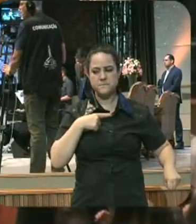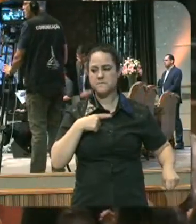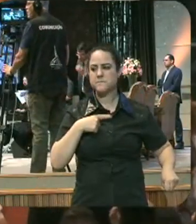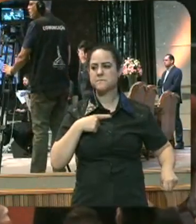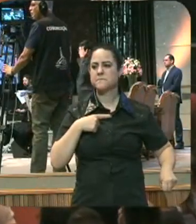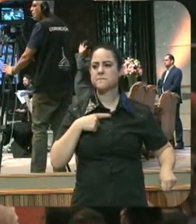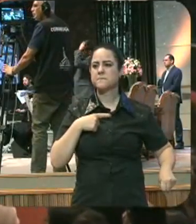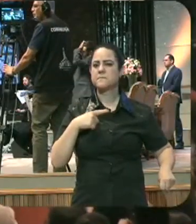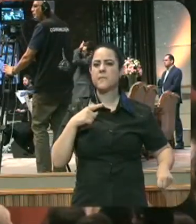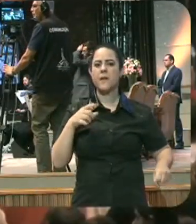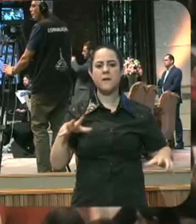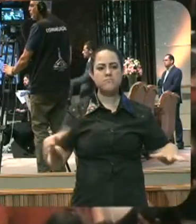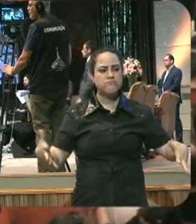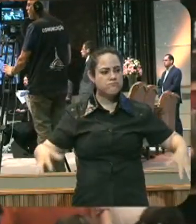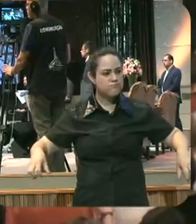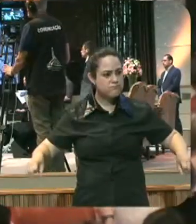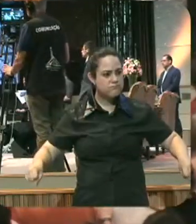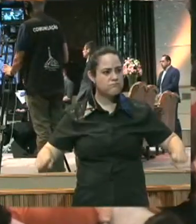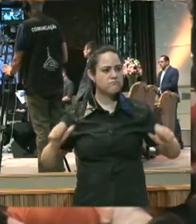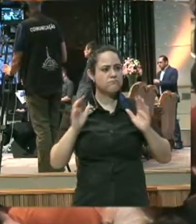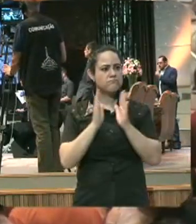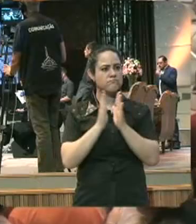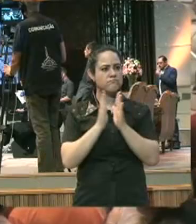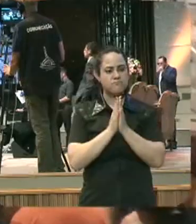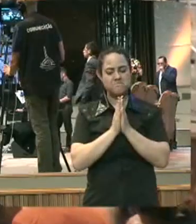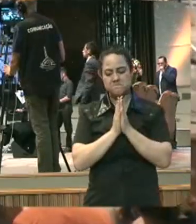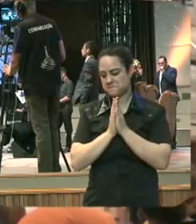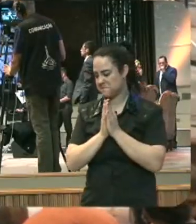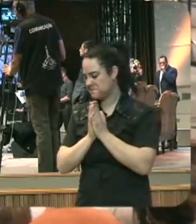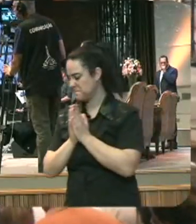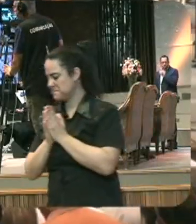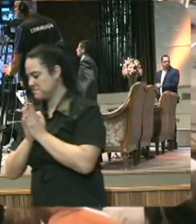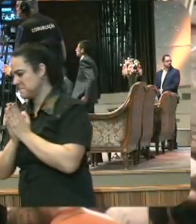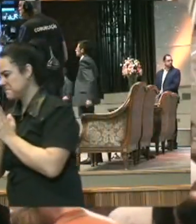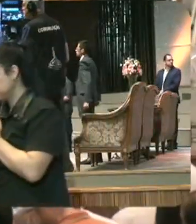agora, não sai não, dá a mão, fecha o corredor aí, tá? A gente já vai terminar o culto,